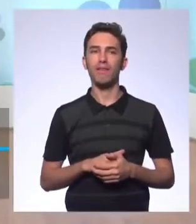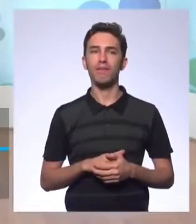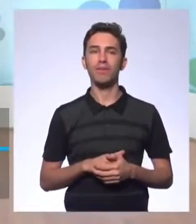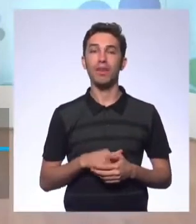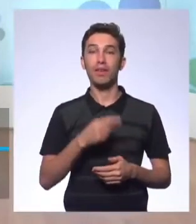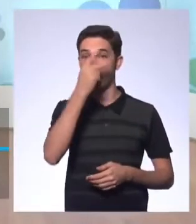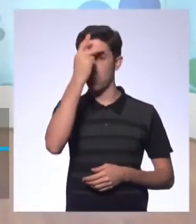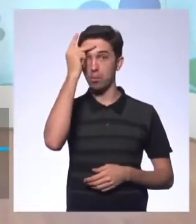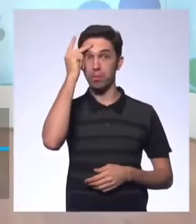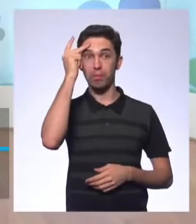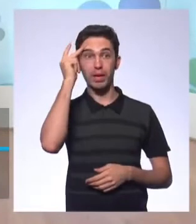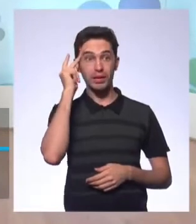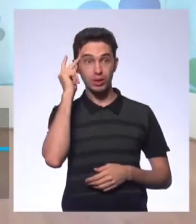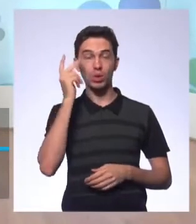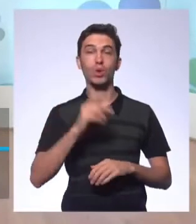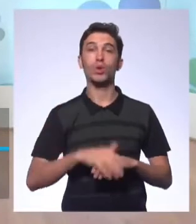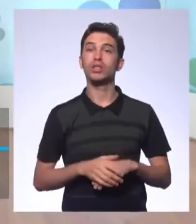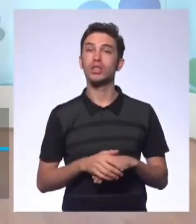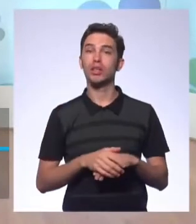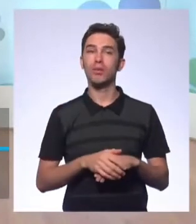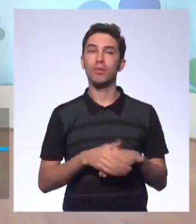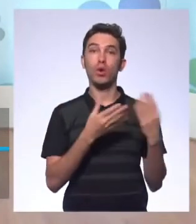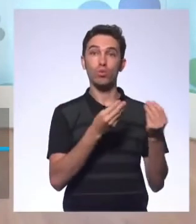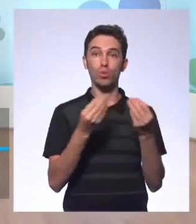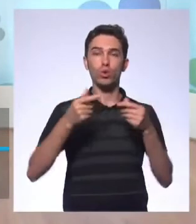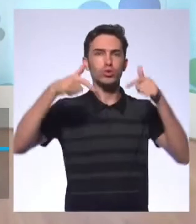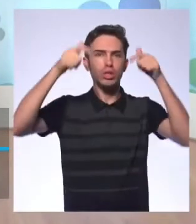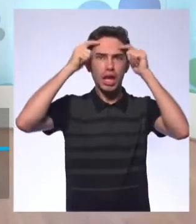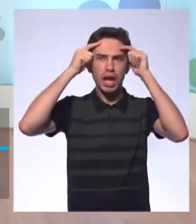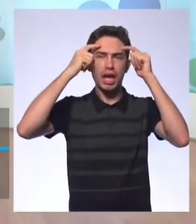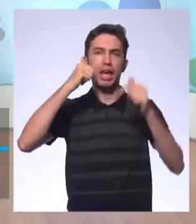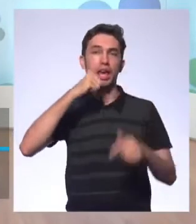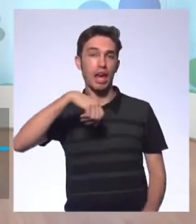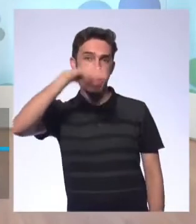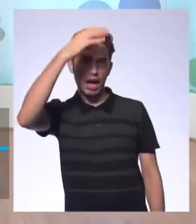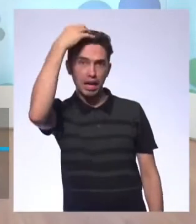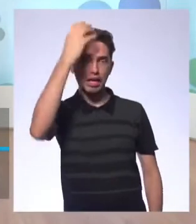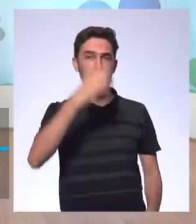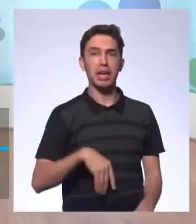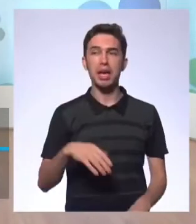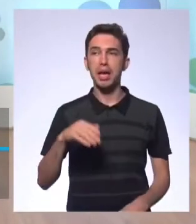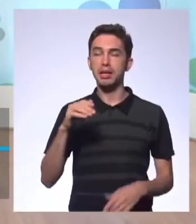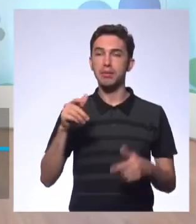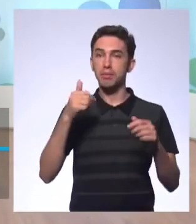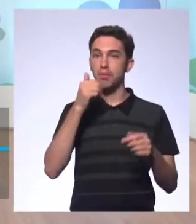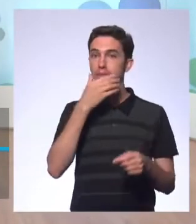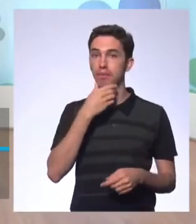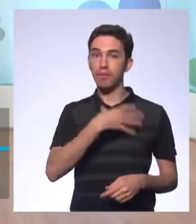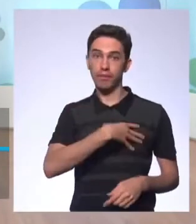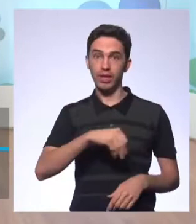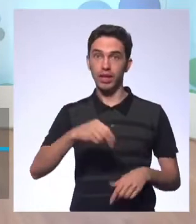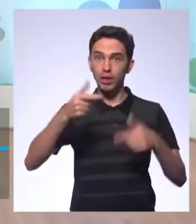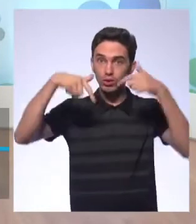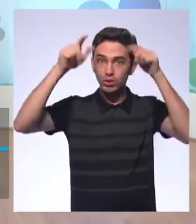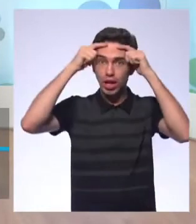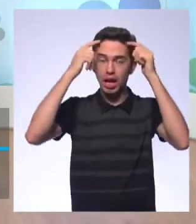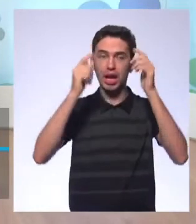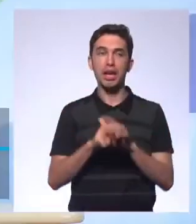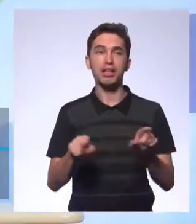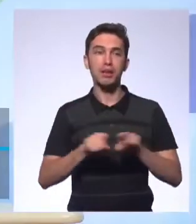Vieram pessoas, muitos deles eram reis, rainhas, príncipes, filósofos, nós